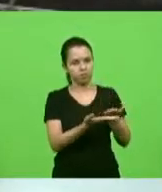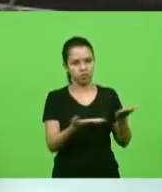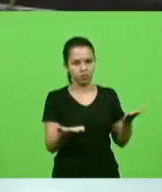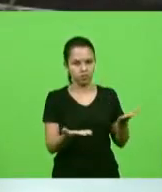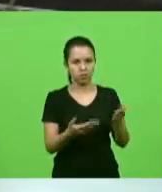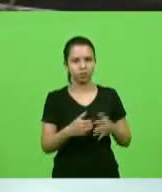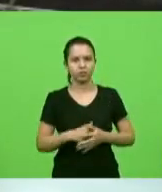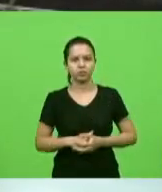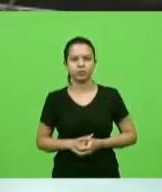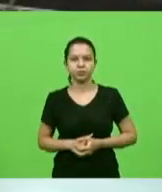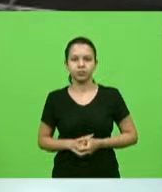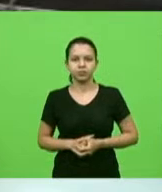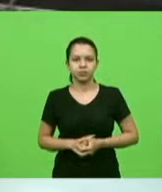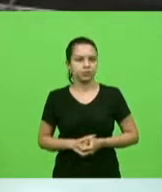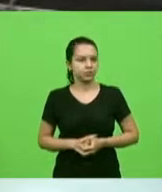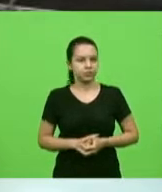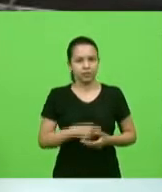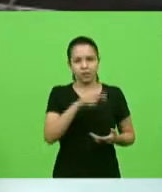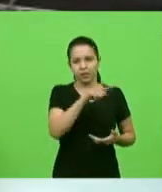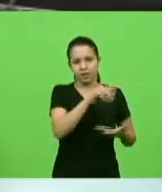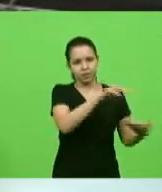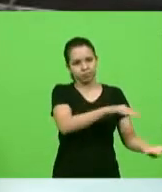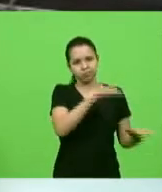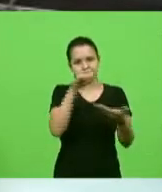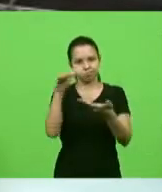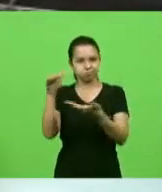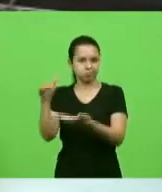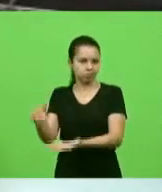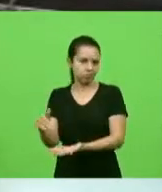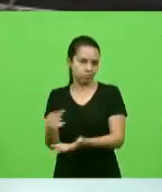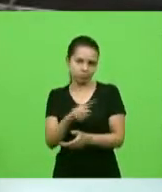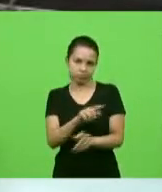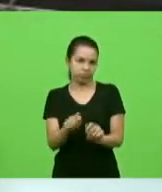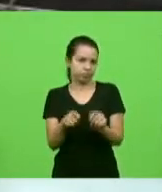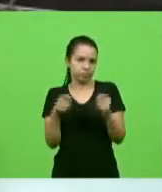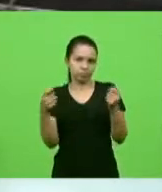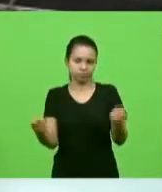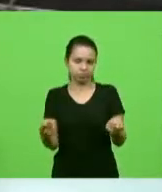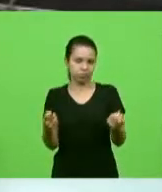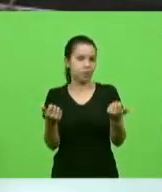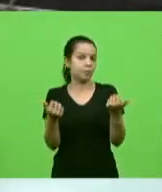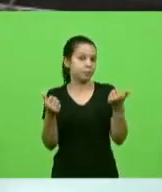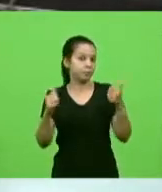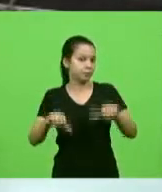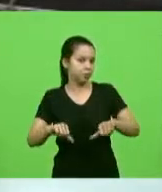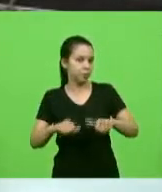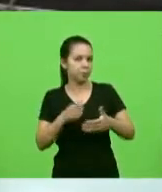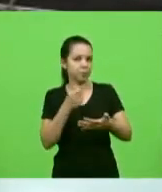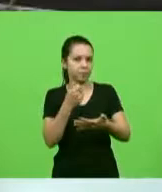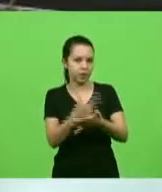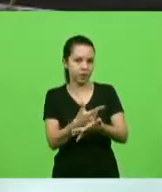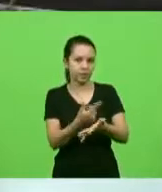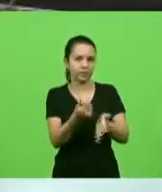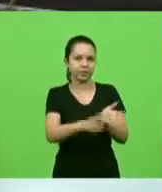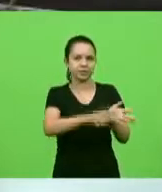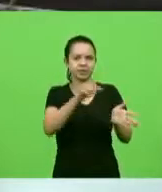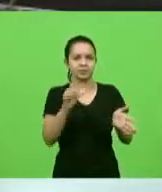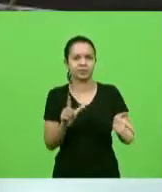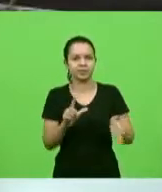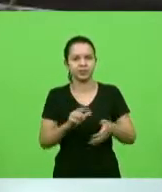de realizar a importação e entrega dos ditos respiradores, pior ainda, com pagamento